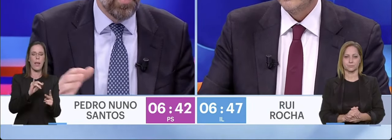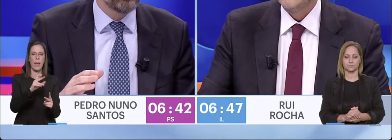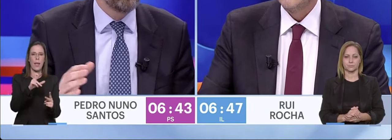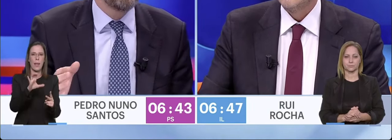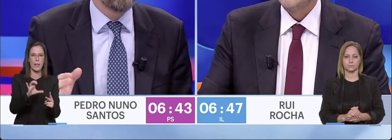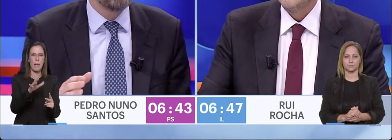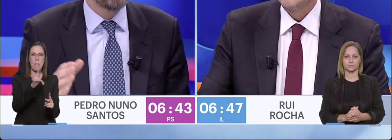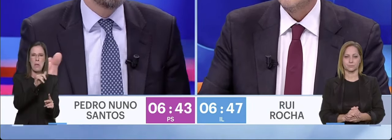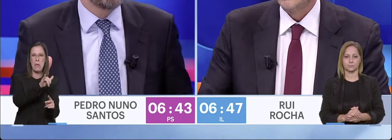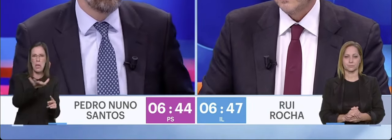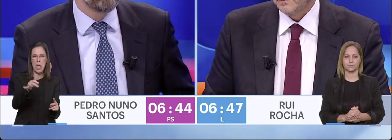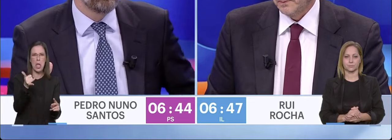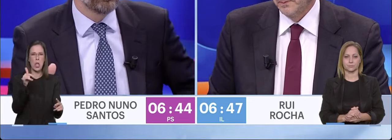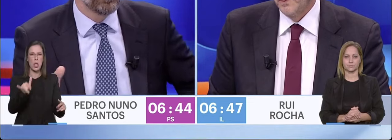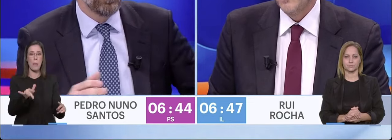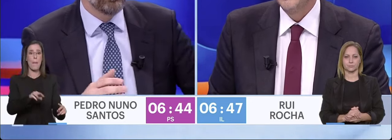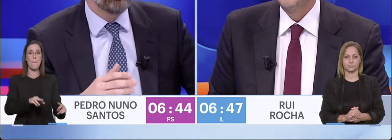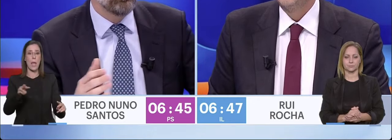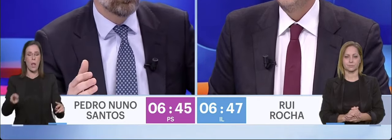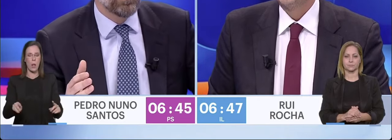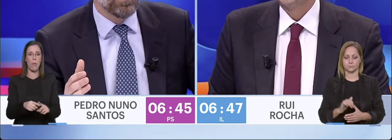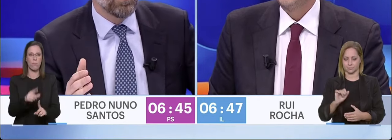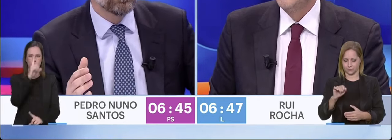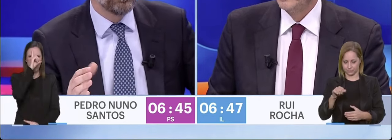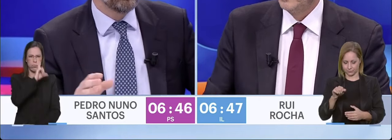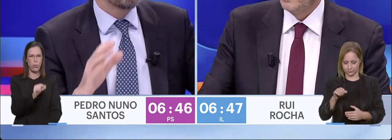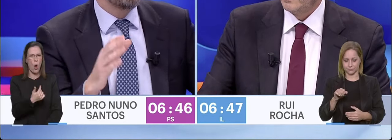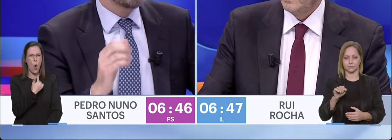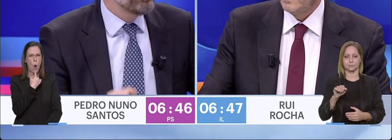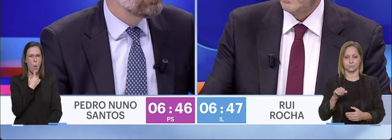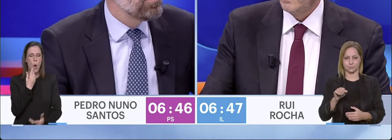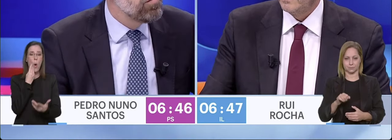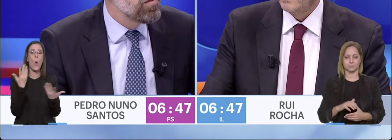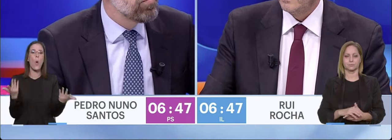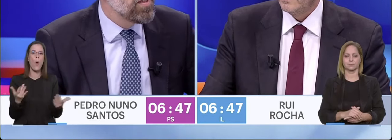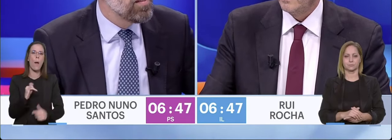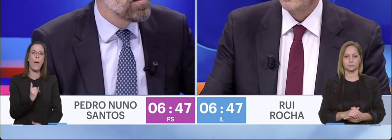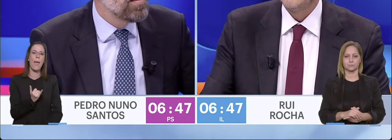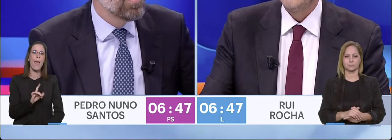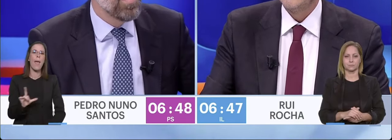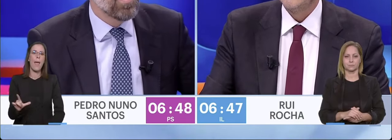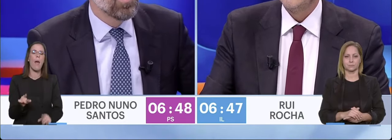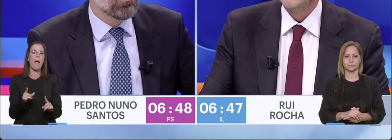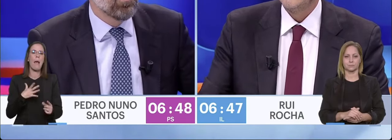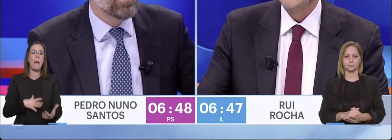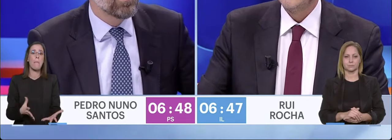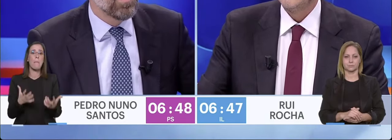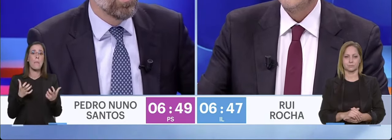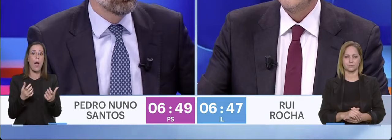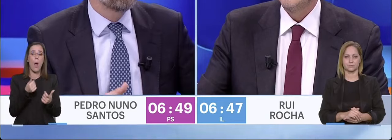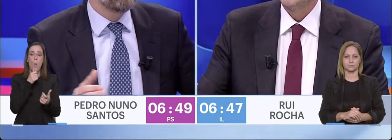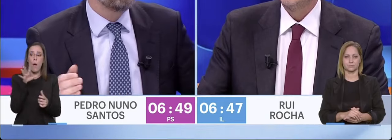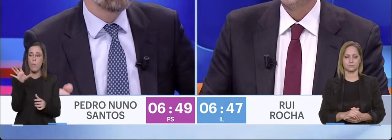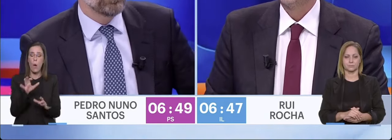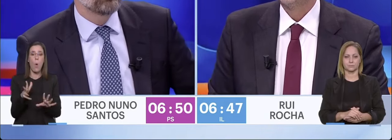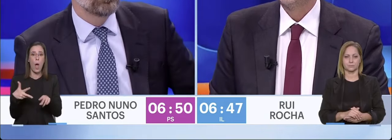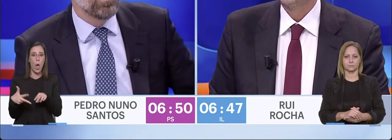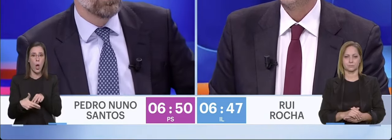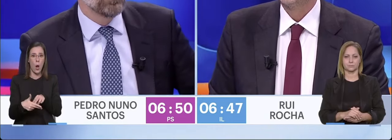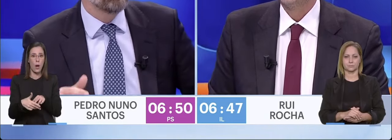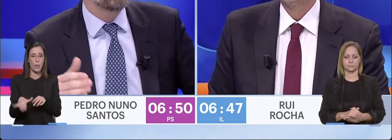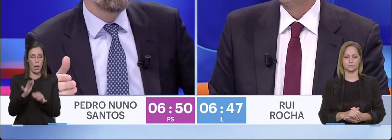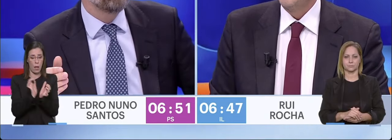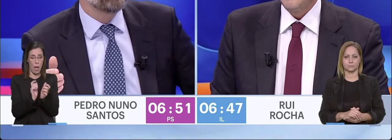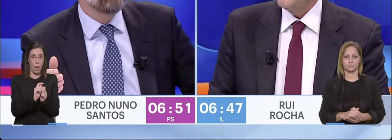irc entre 1500 a 2000 milhões é uma brutalidade como é que a iniciativa Liberal quer compensar cortando no estado